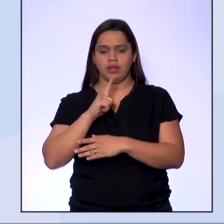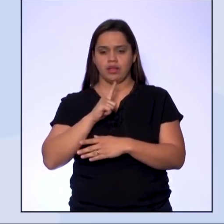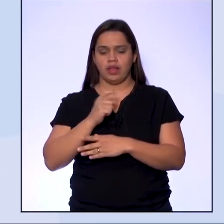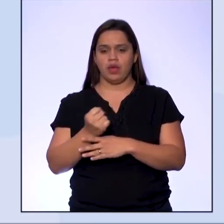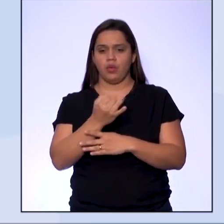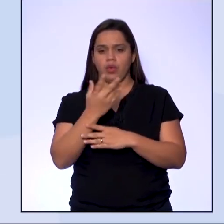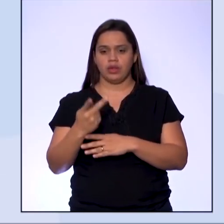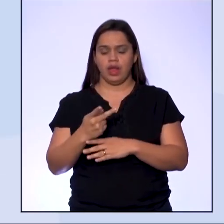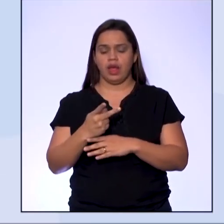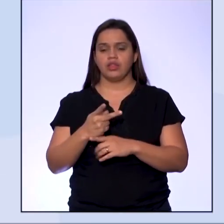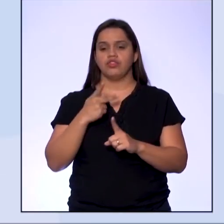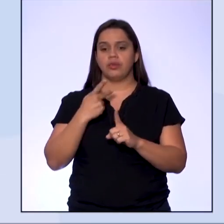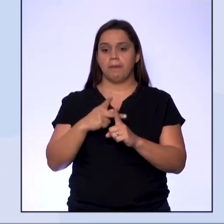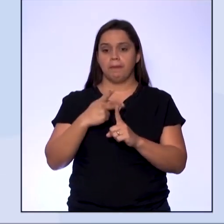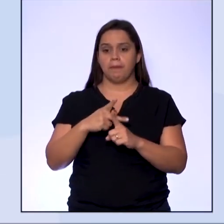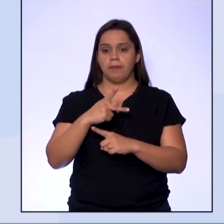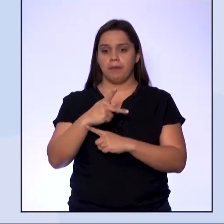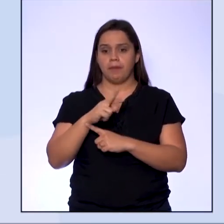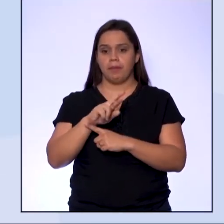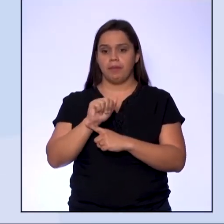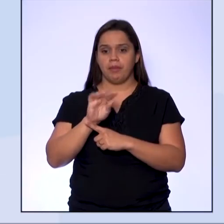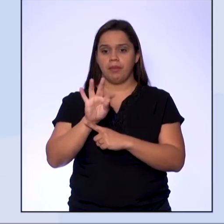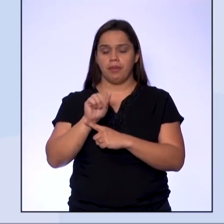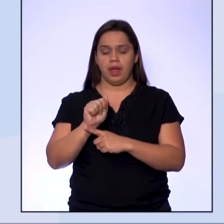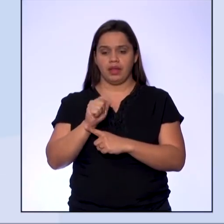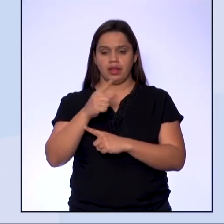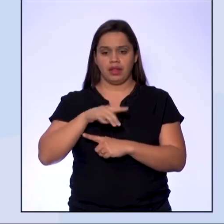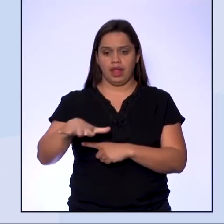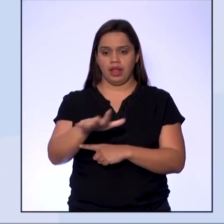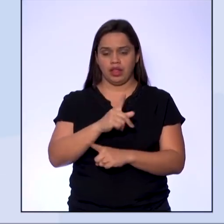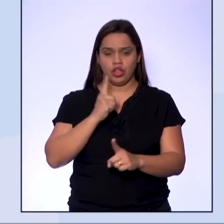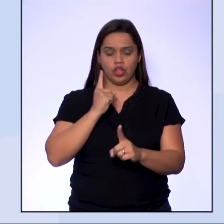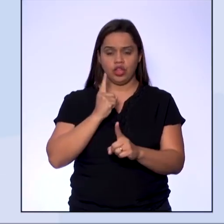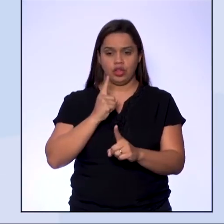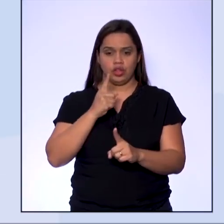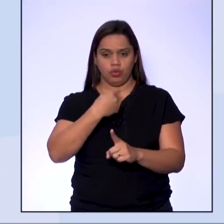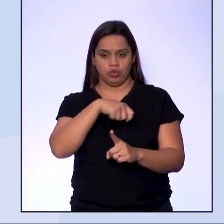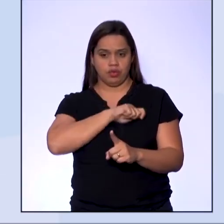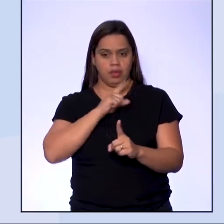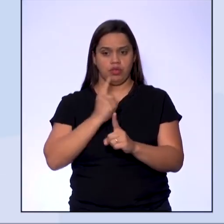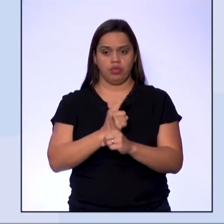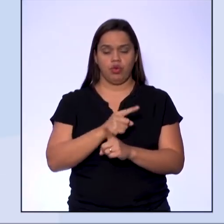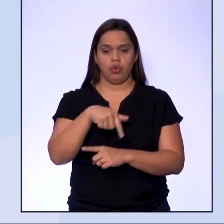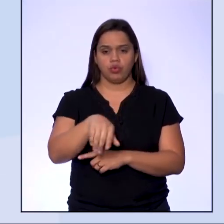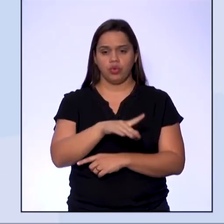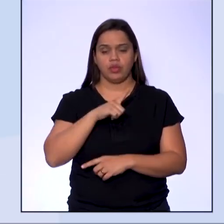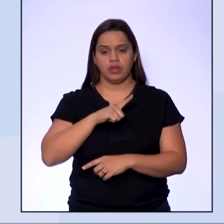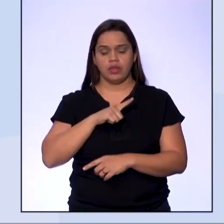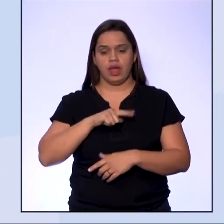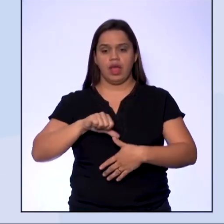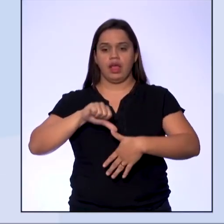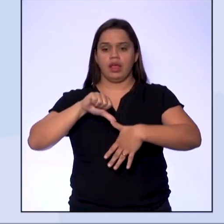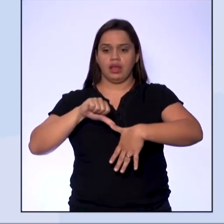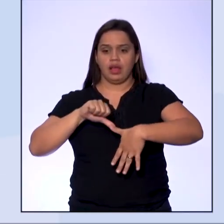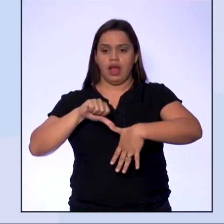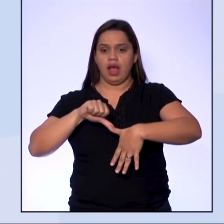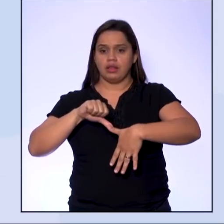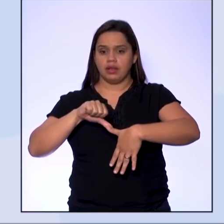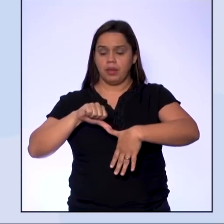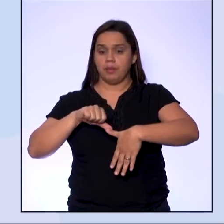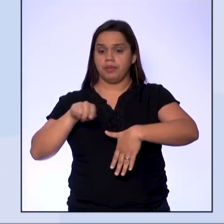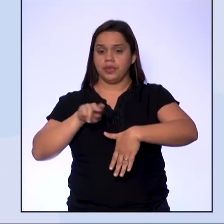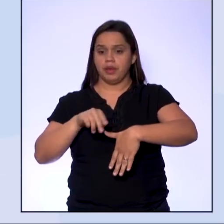maiores cordilheiras do mundo, né, professor André? Nós temos aí também a região da América Platina, que tem aí a